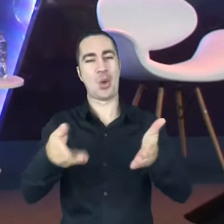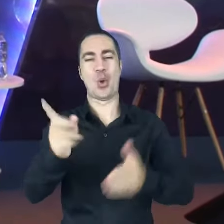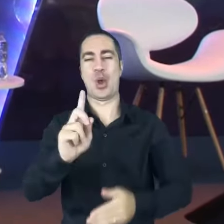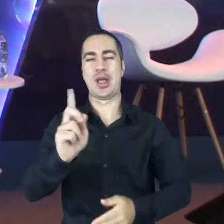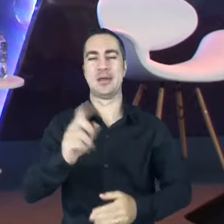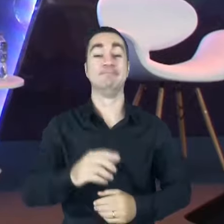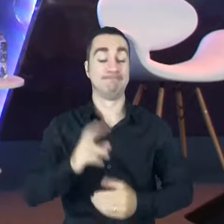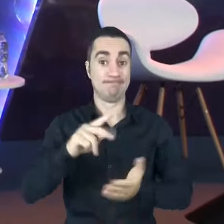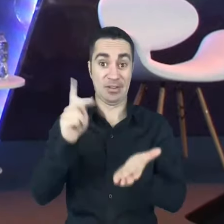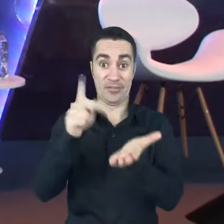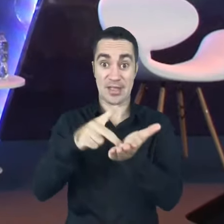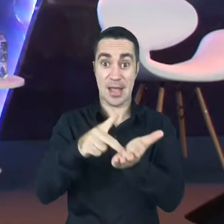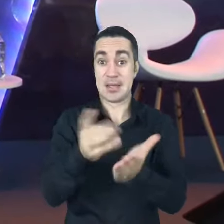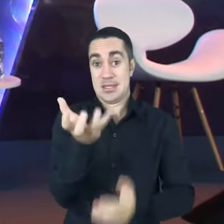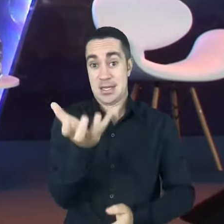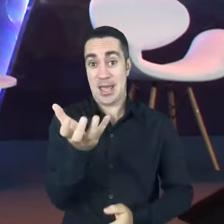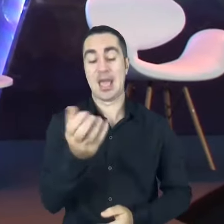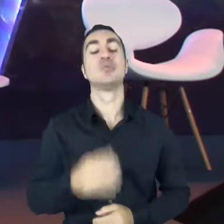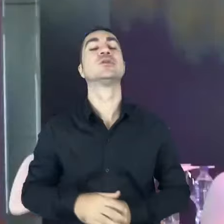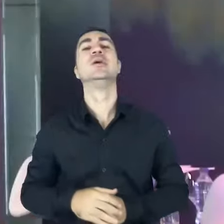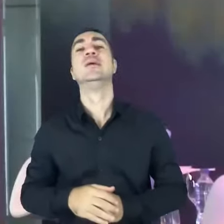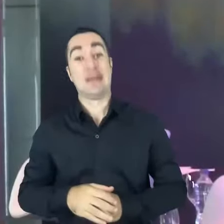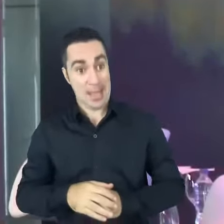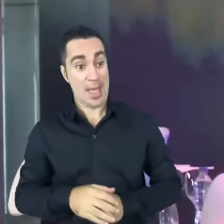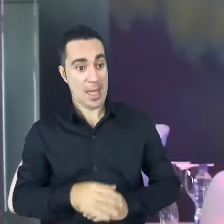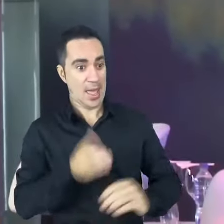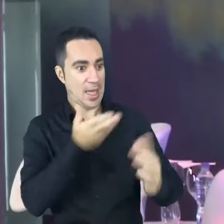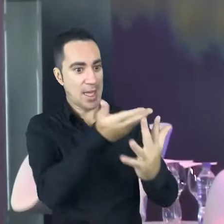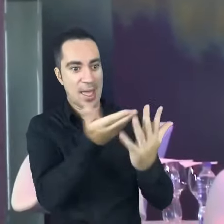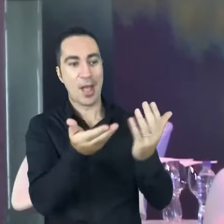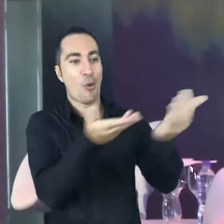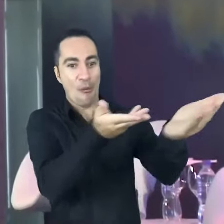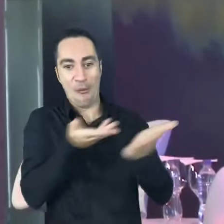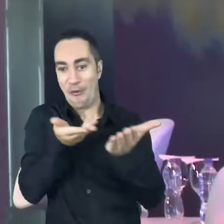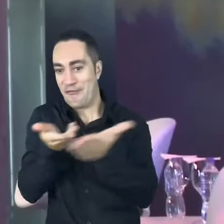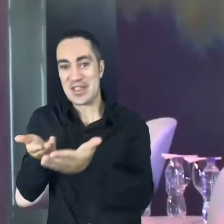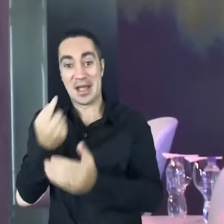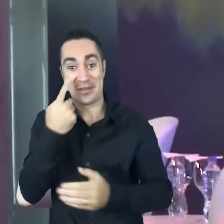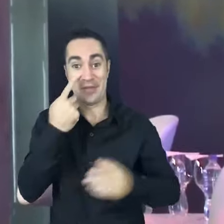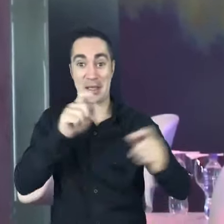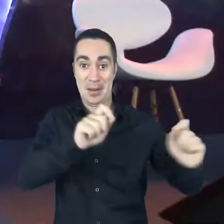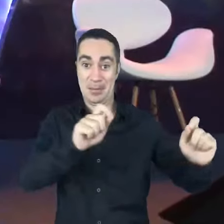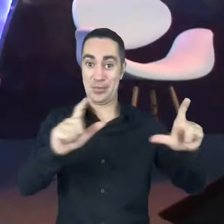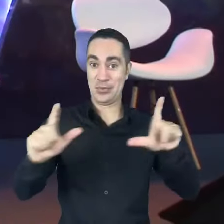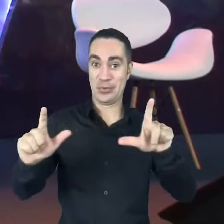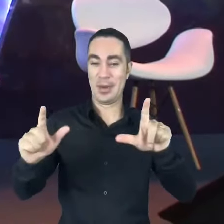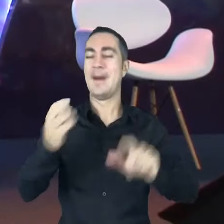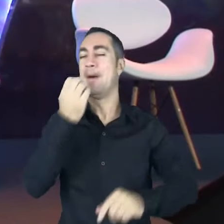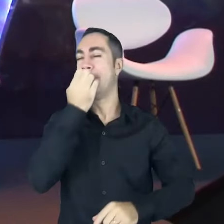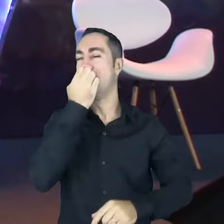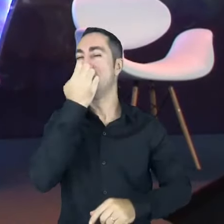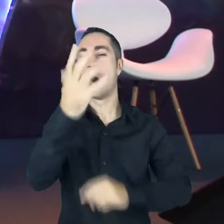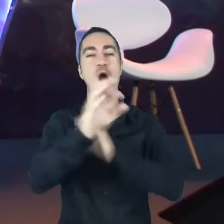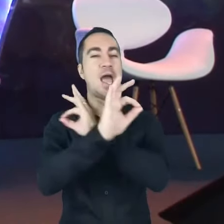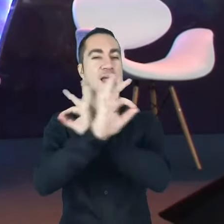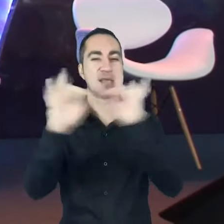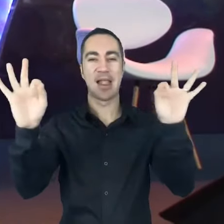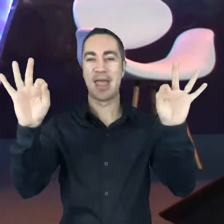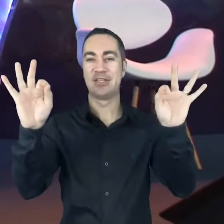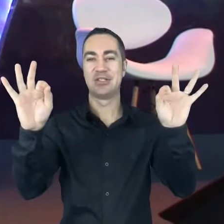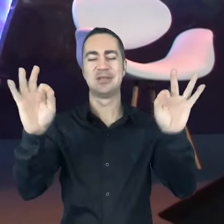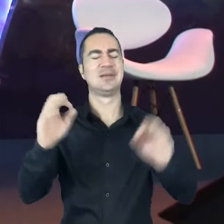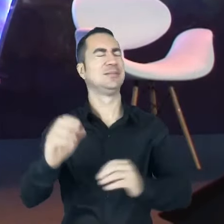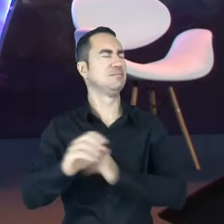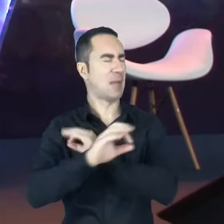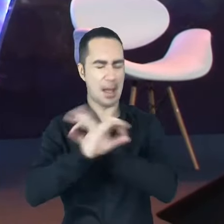queremos é ouvir os nossos convidados. Então, desejo a todos um excelente e produtivo